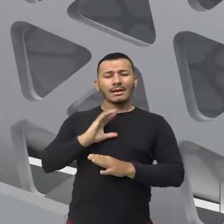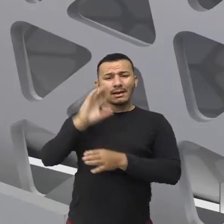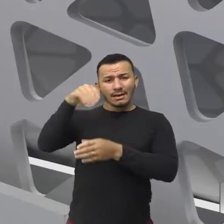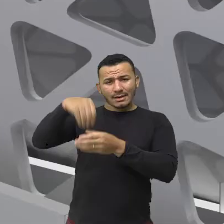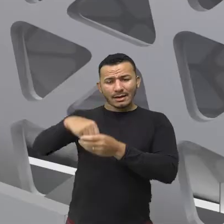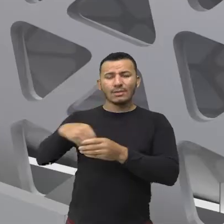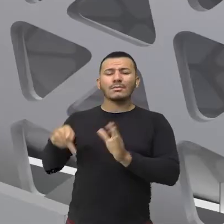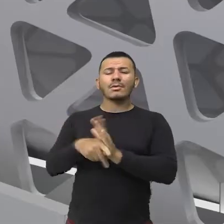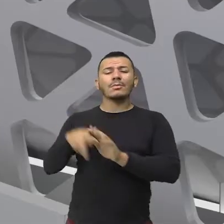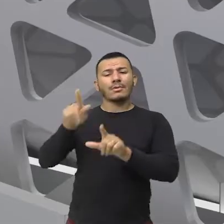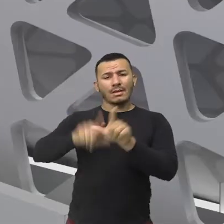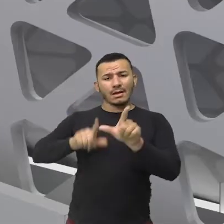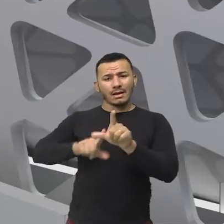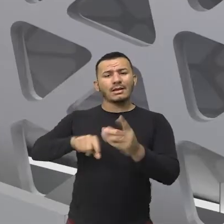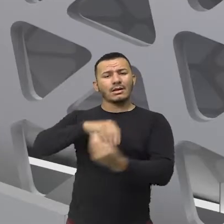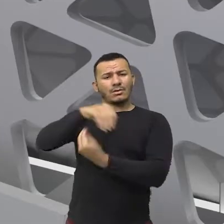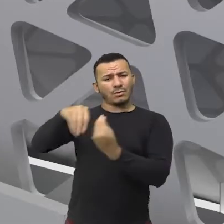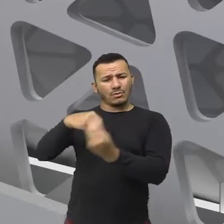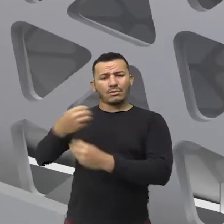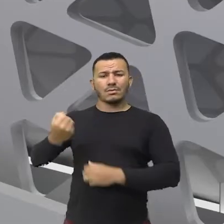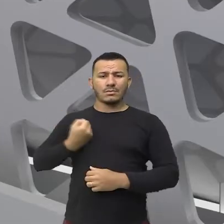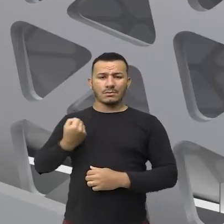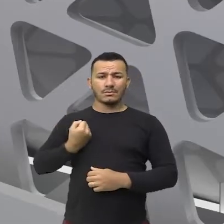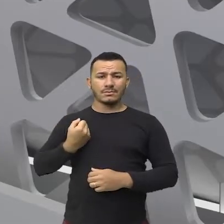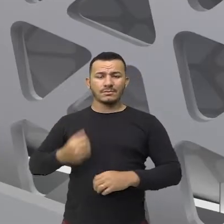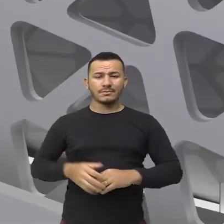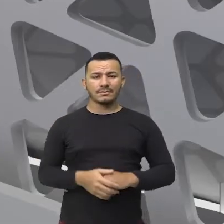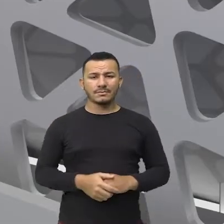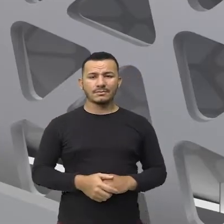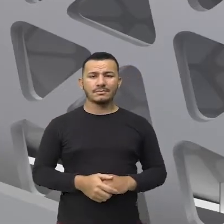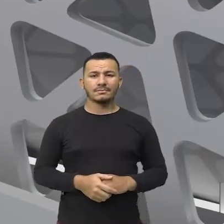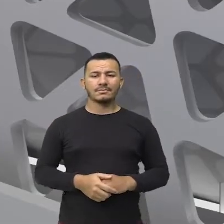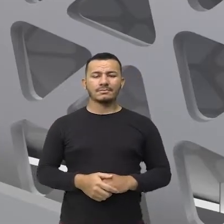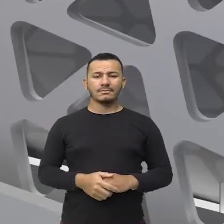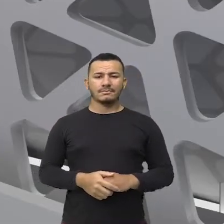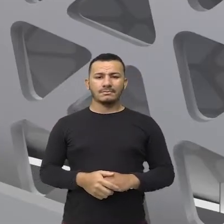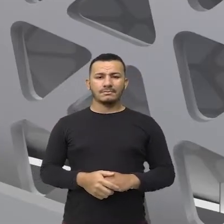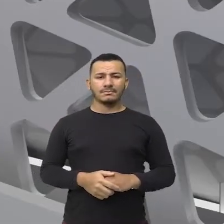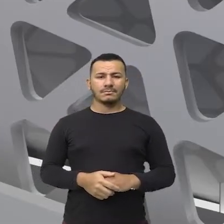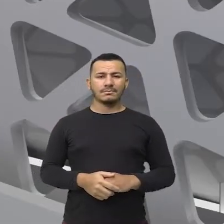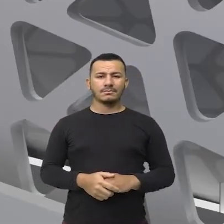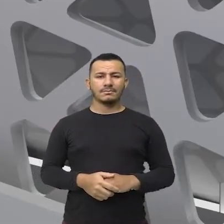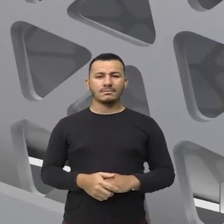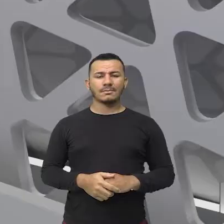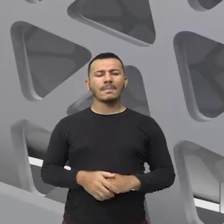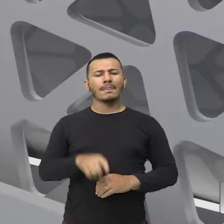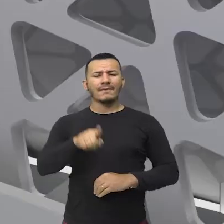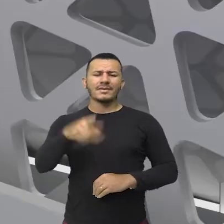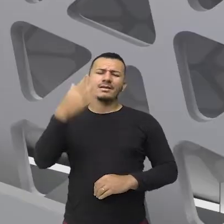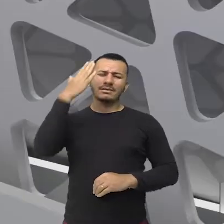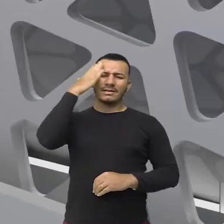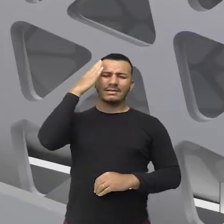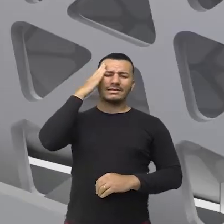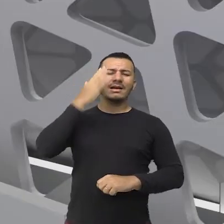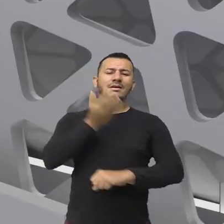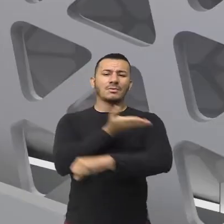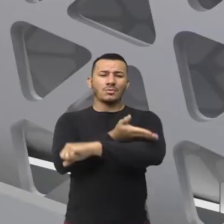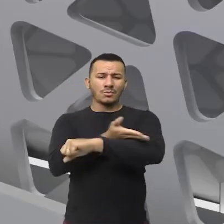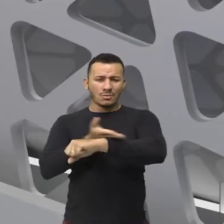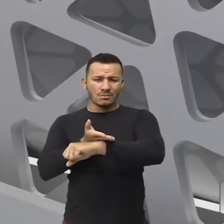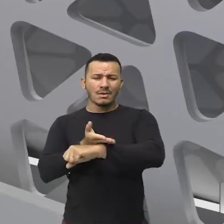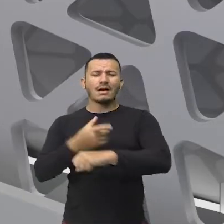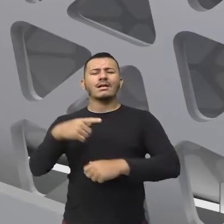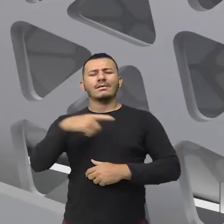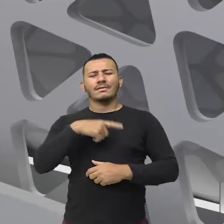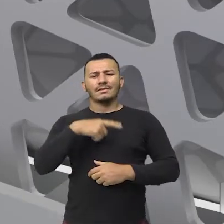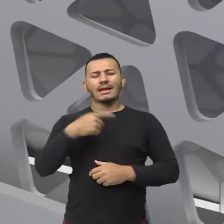contêm letras e números, tá legal? Uma vez que vocês são acostumados, né, com